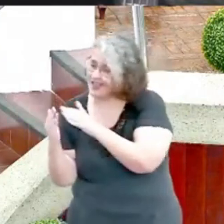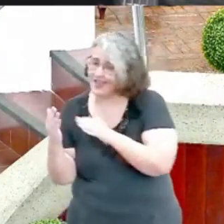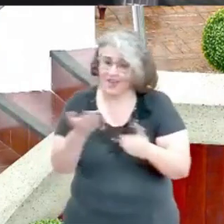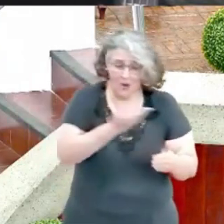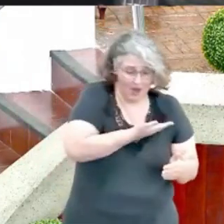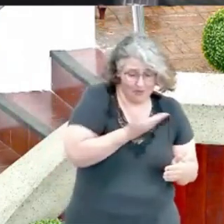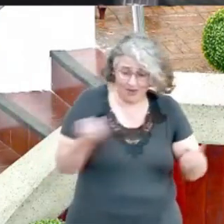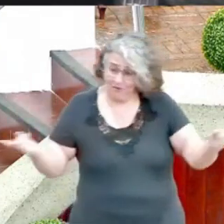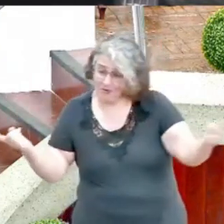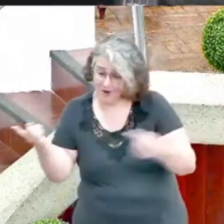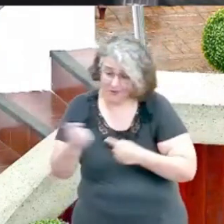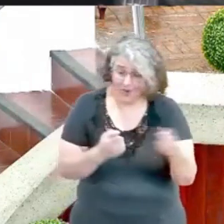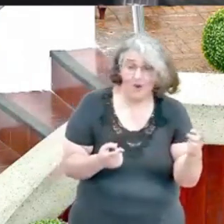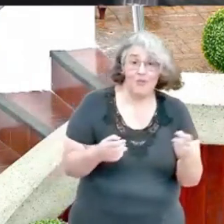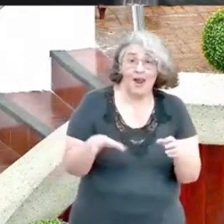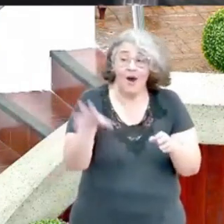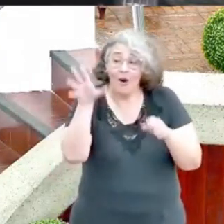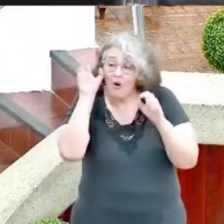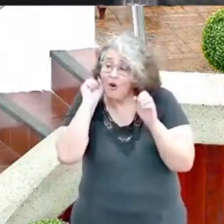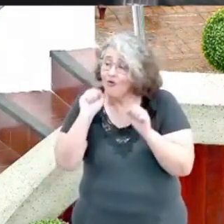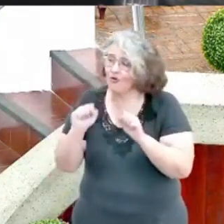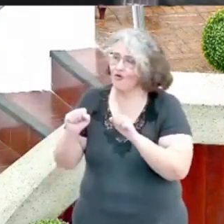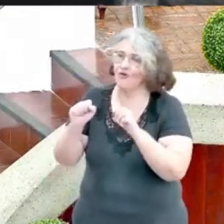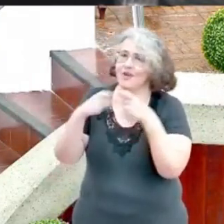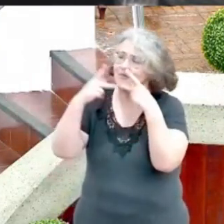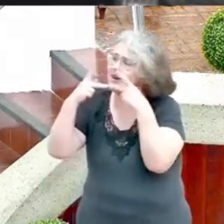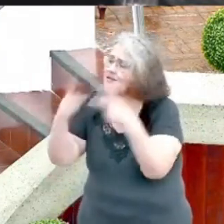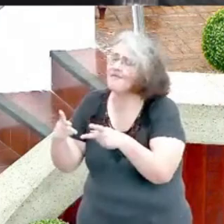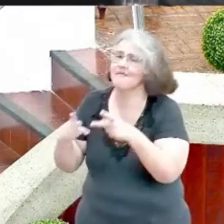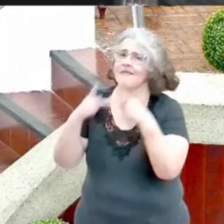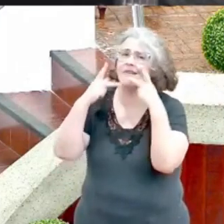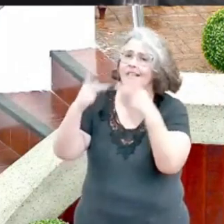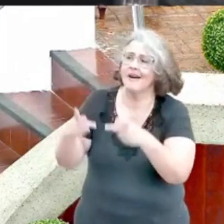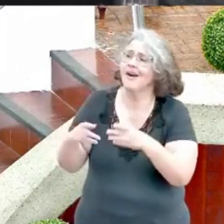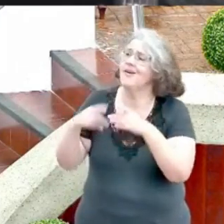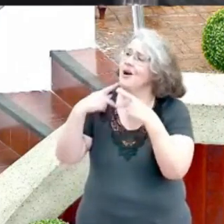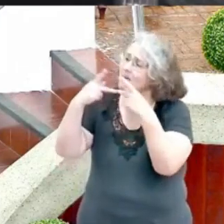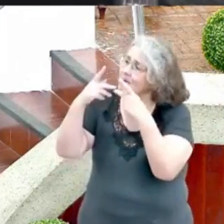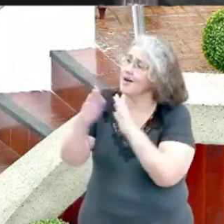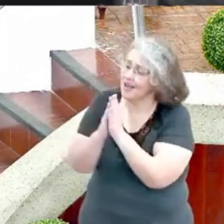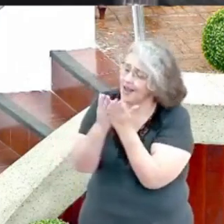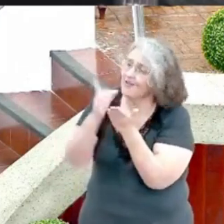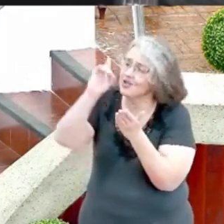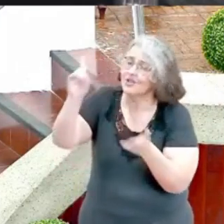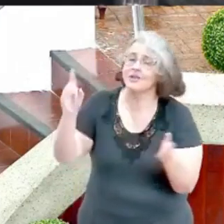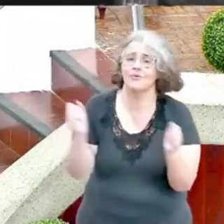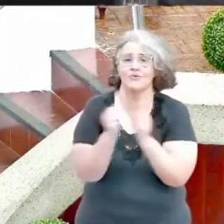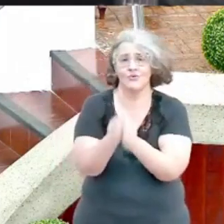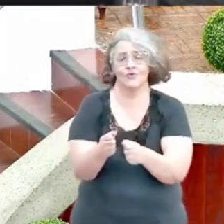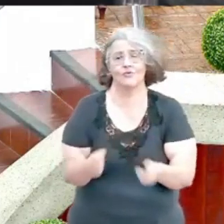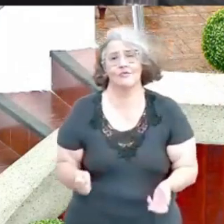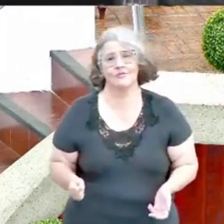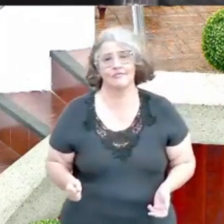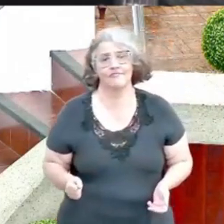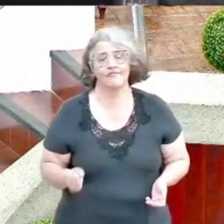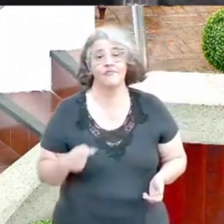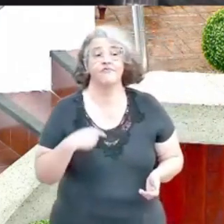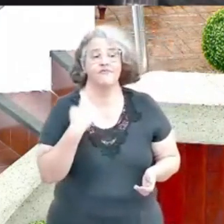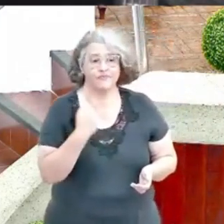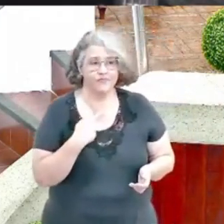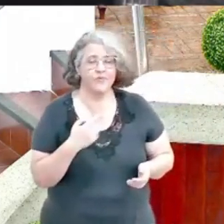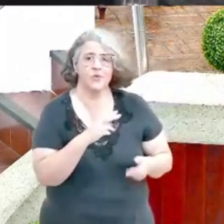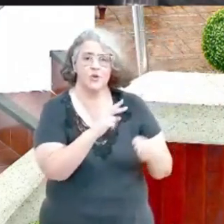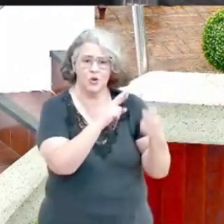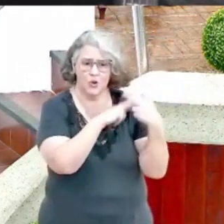a aplicá-lo em sua própria vida. Nós somos fiéis em nossos compromissos com as sociedades internas, porque elas são